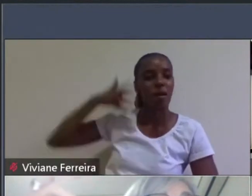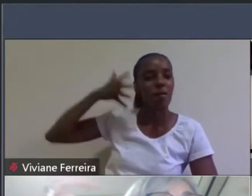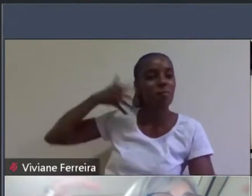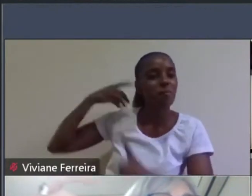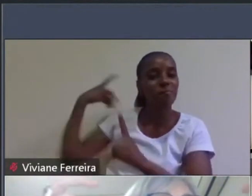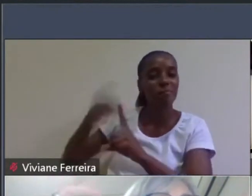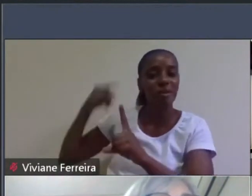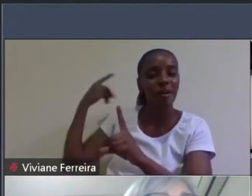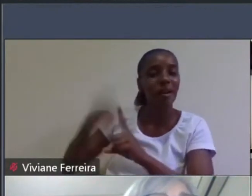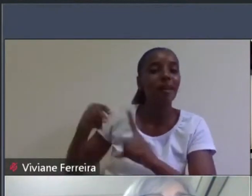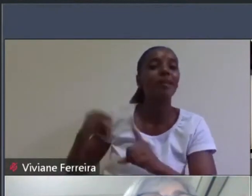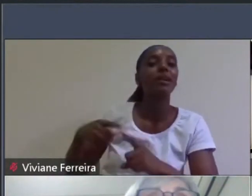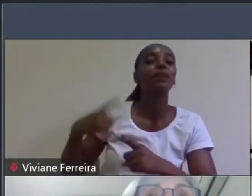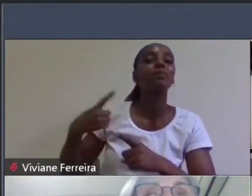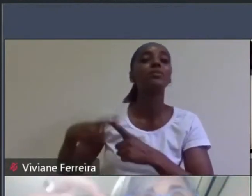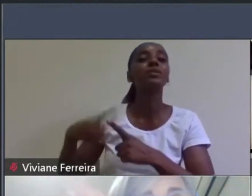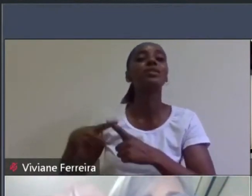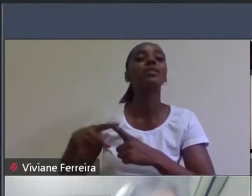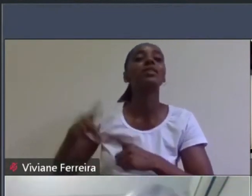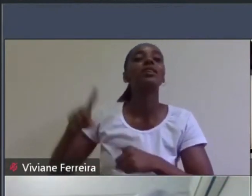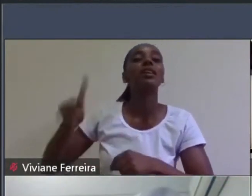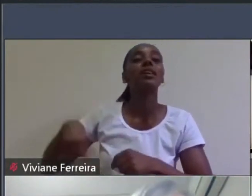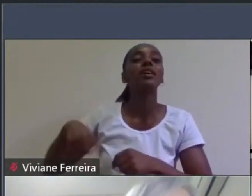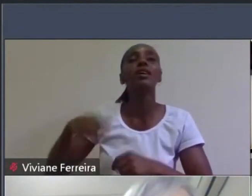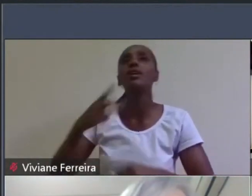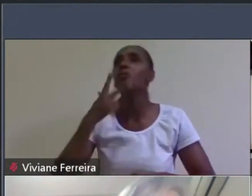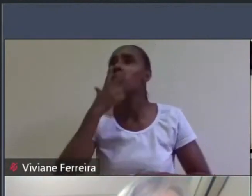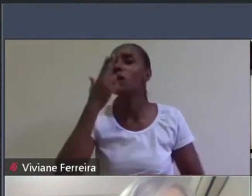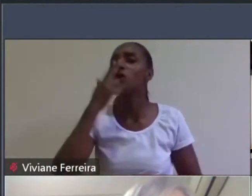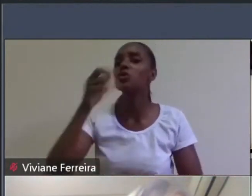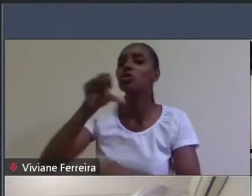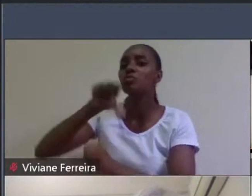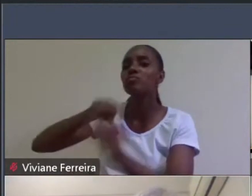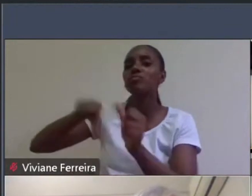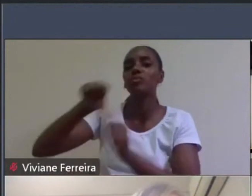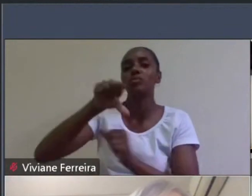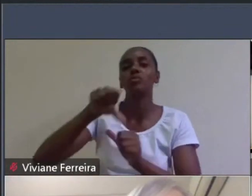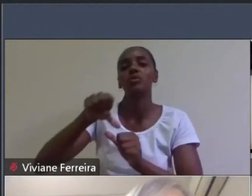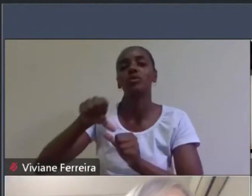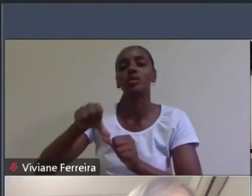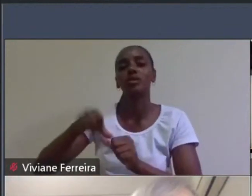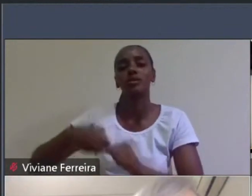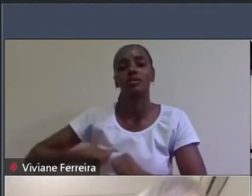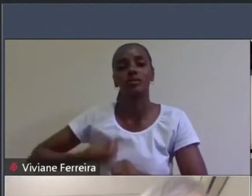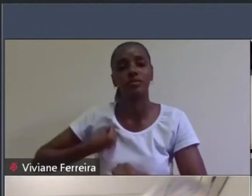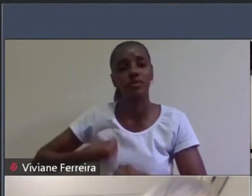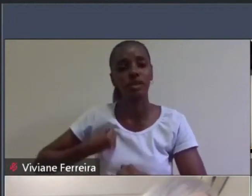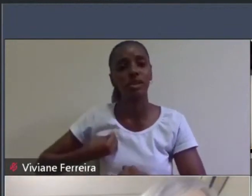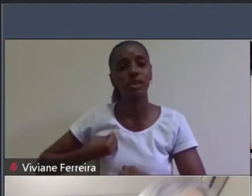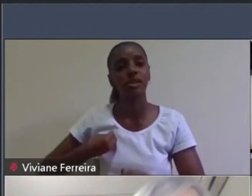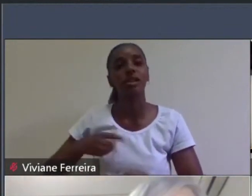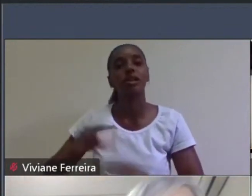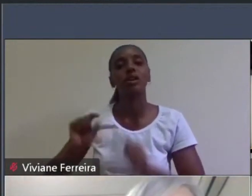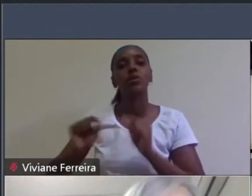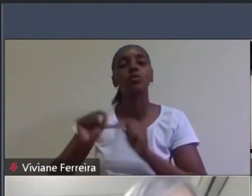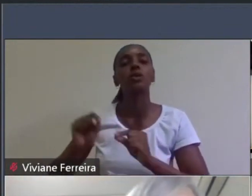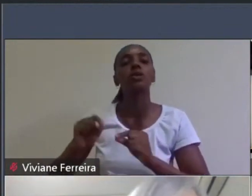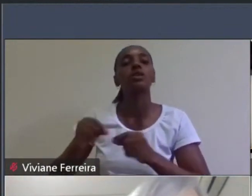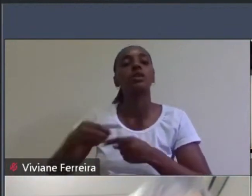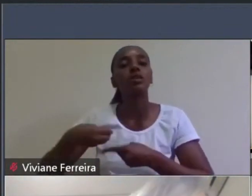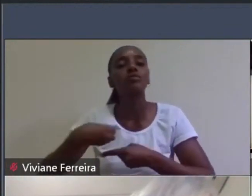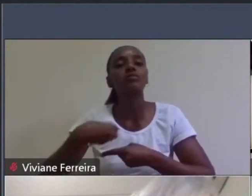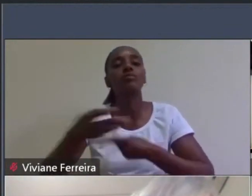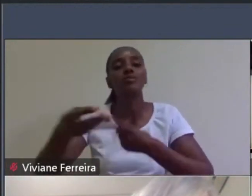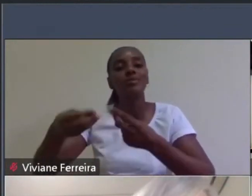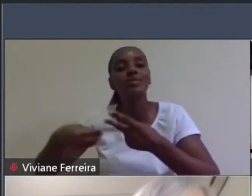é isso, eu acho que a gente muda a vida quando a gente distribui, quando a gente